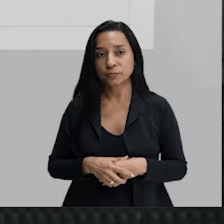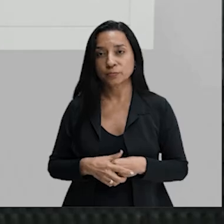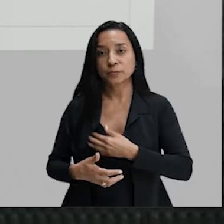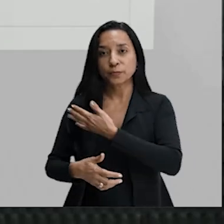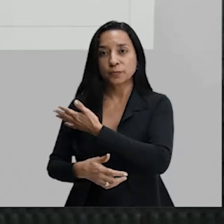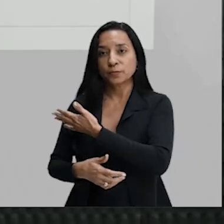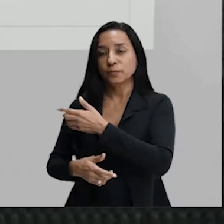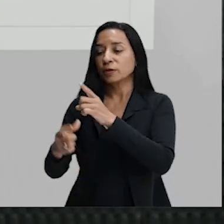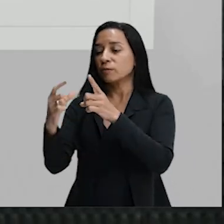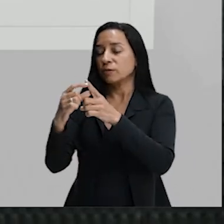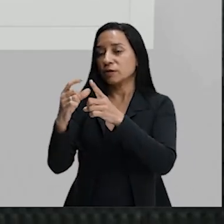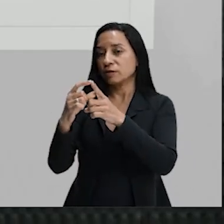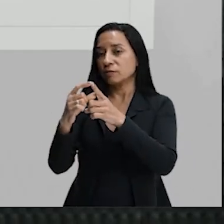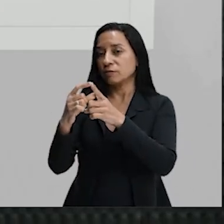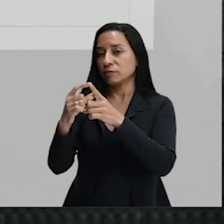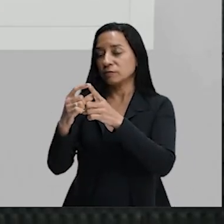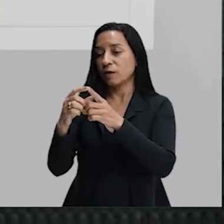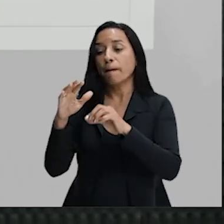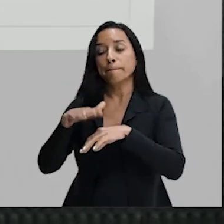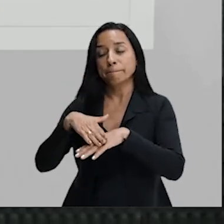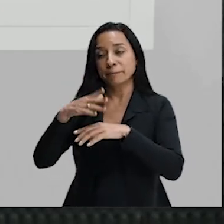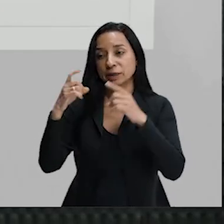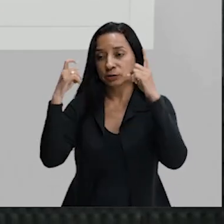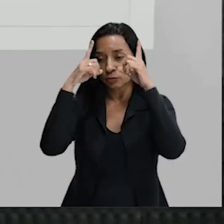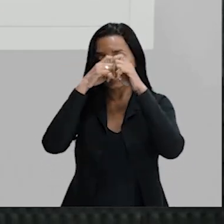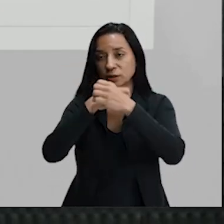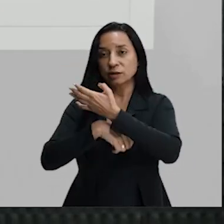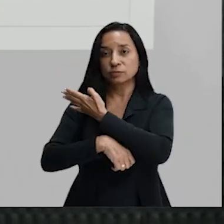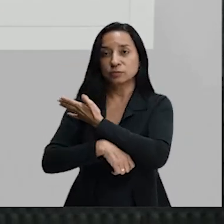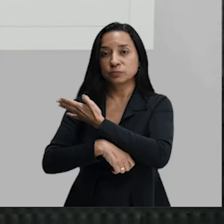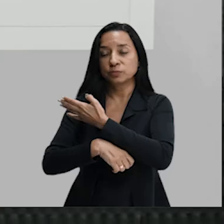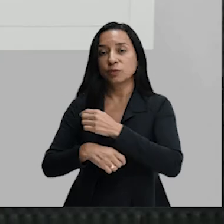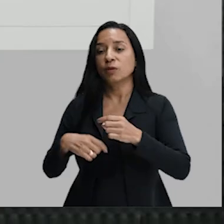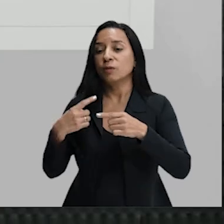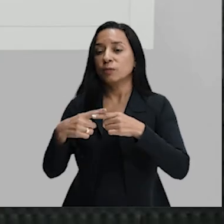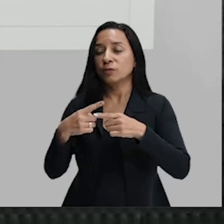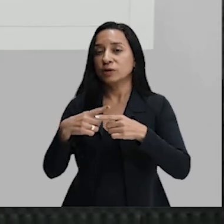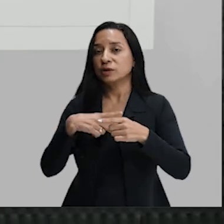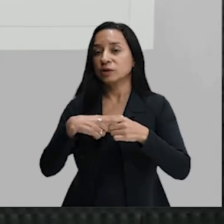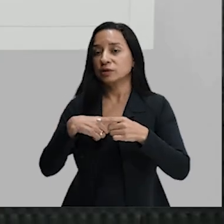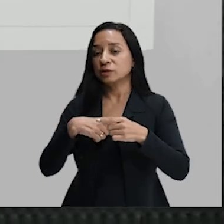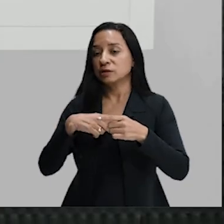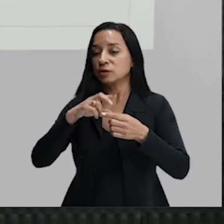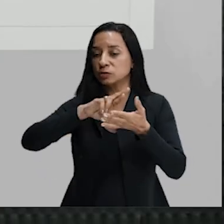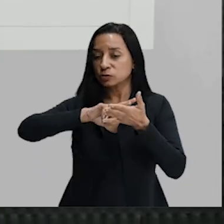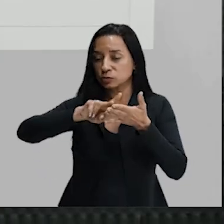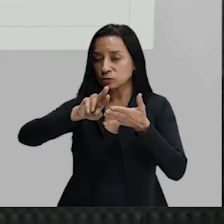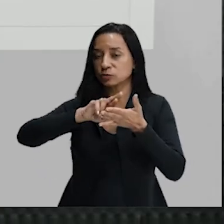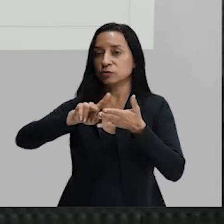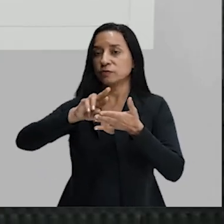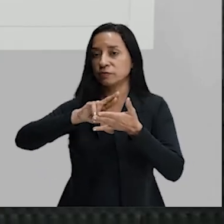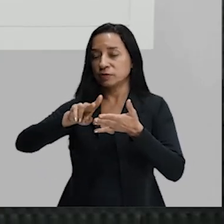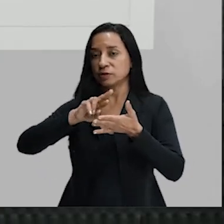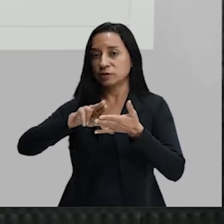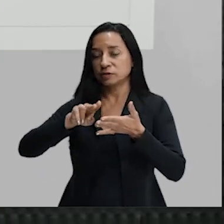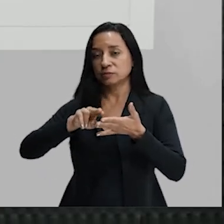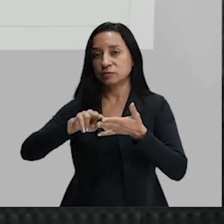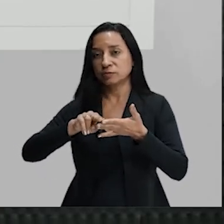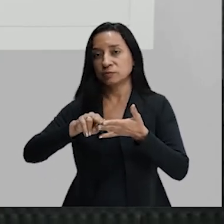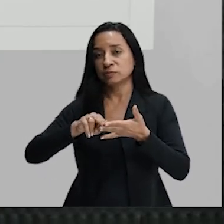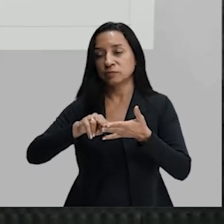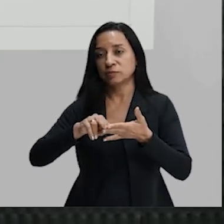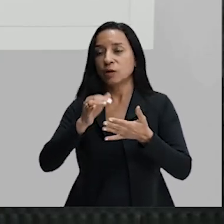Bom, é bem mais complicado que isso, tá? Porque aí eu teria de fazer a diferenciação entre uma reflexão filosófica e